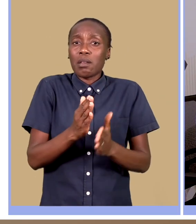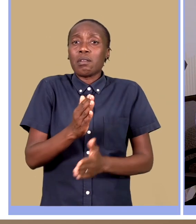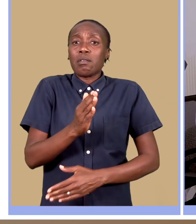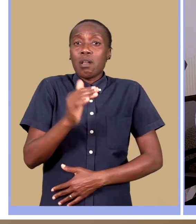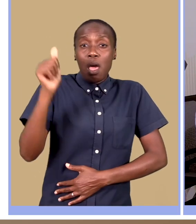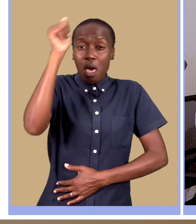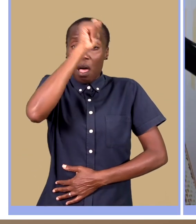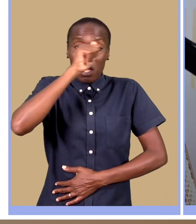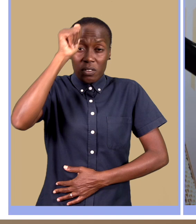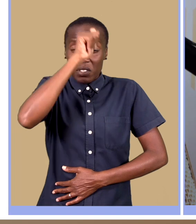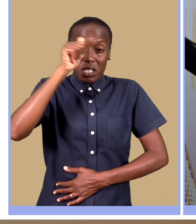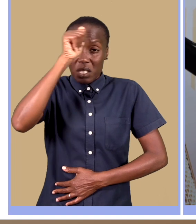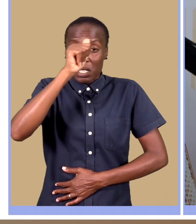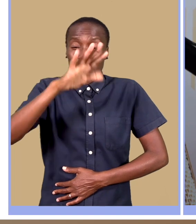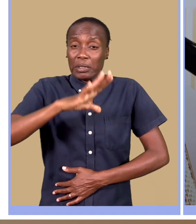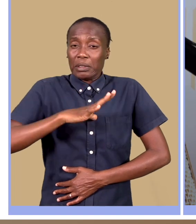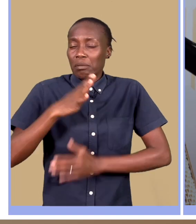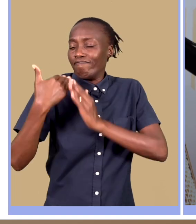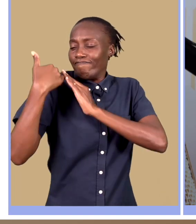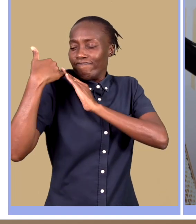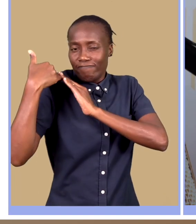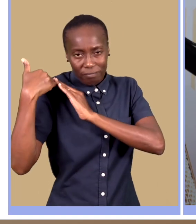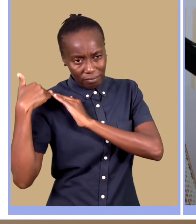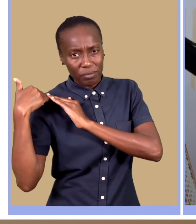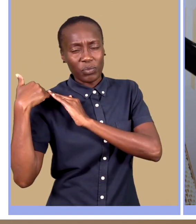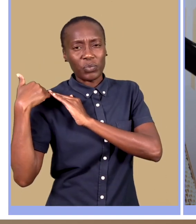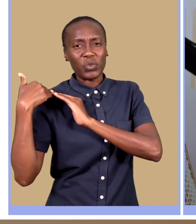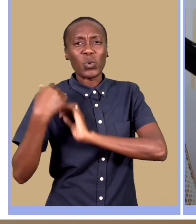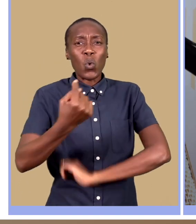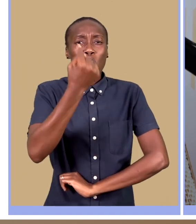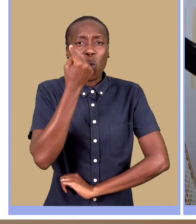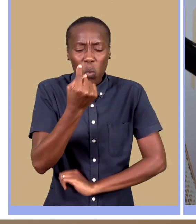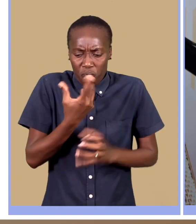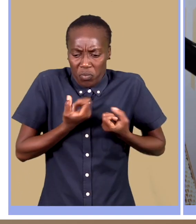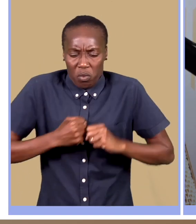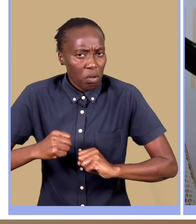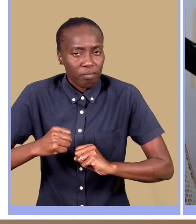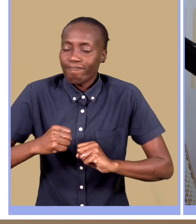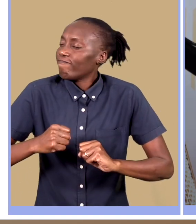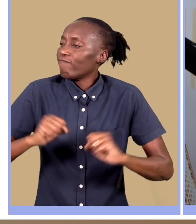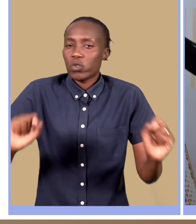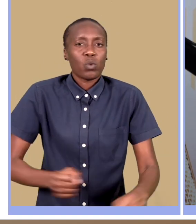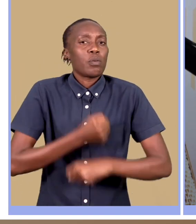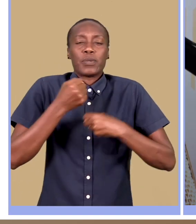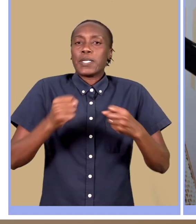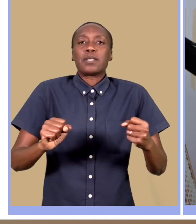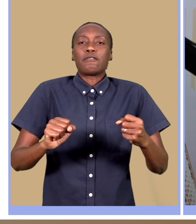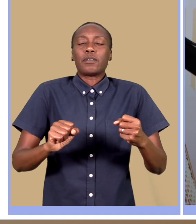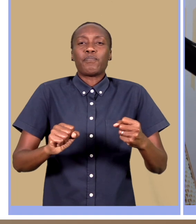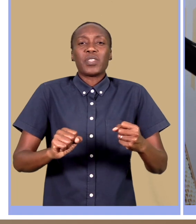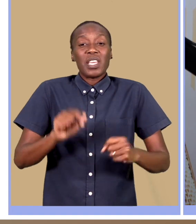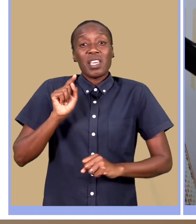as universidades vão constituir um dos atores, mas que não podem ser o único ator, porque isso não vai